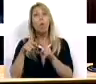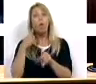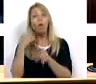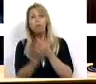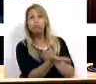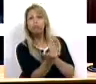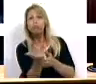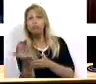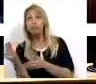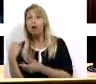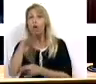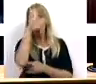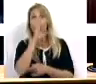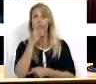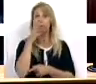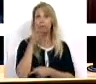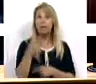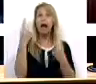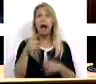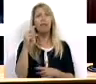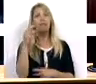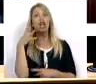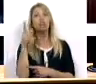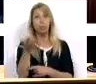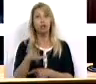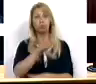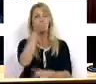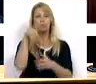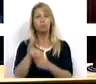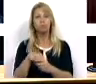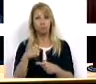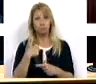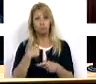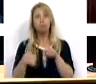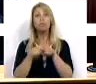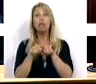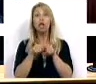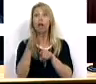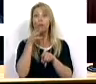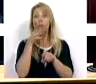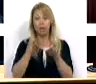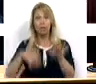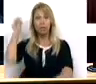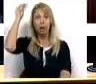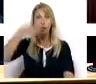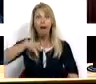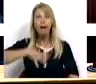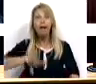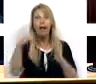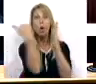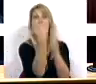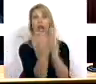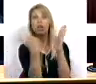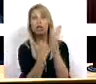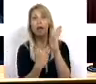mais ou menos 3 mil casos envolvidos. Eu, como deputada da Assembleia da República, quero essa listagem dos 3 mil